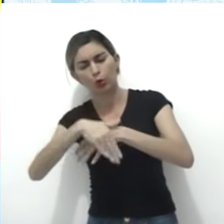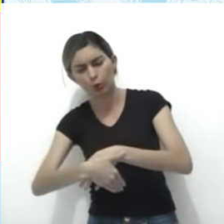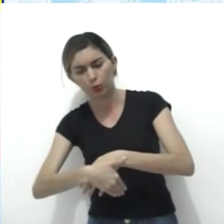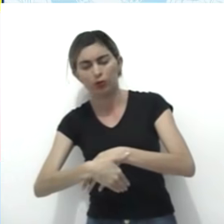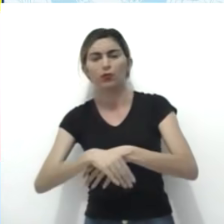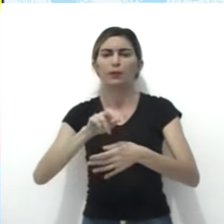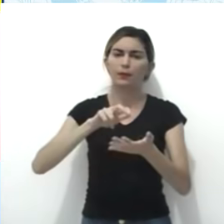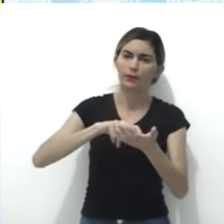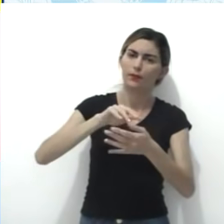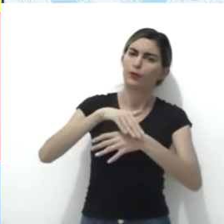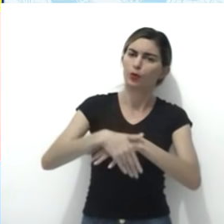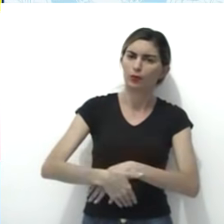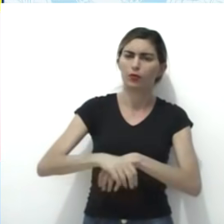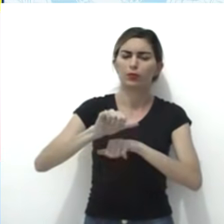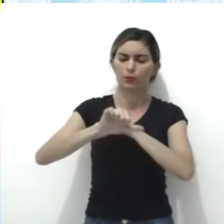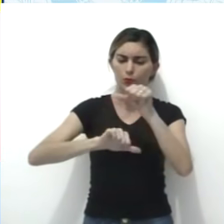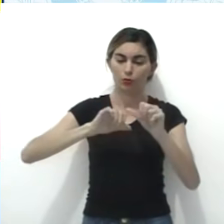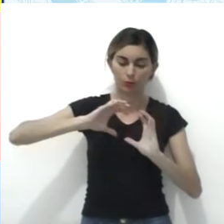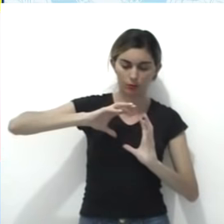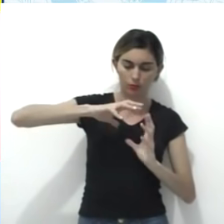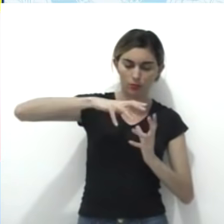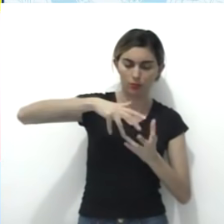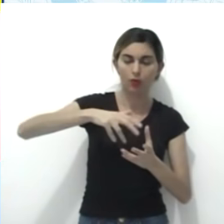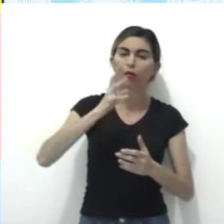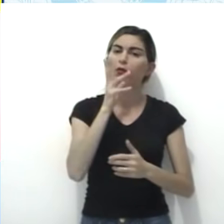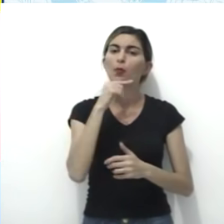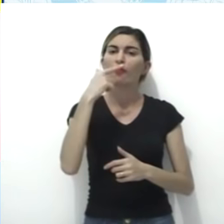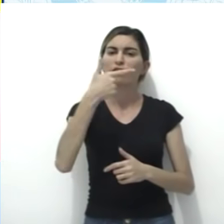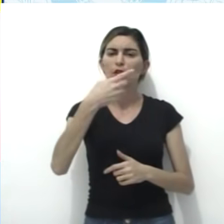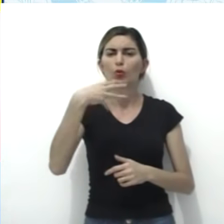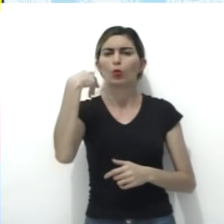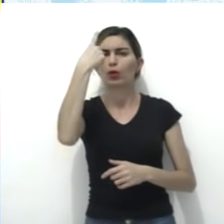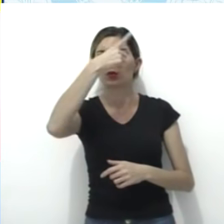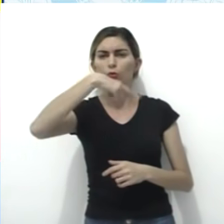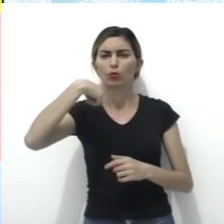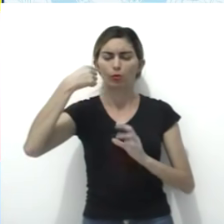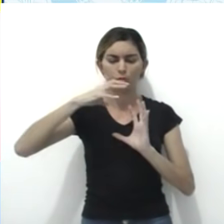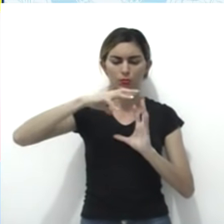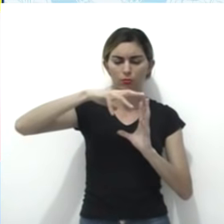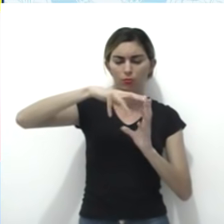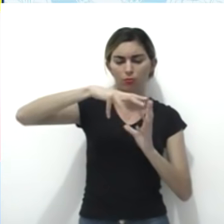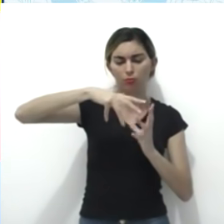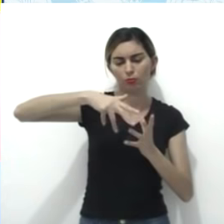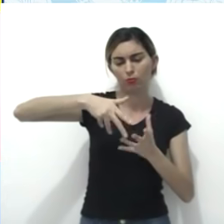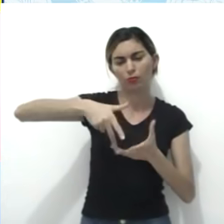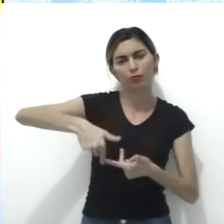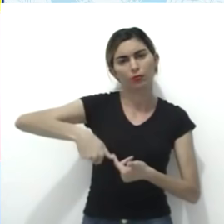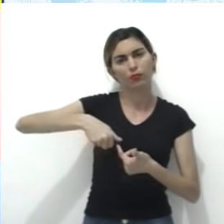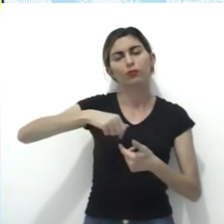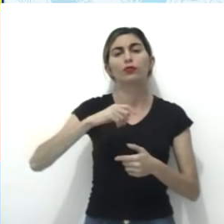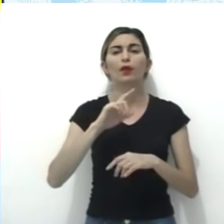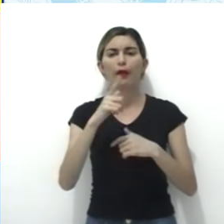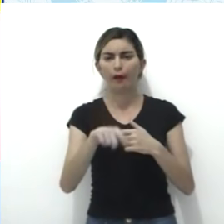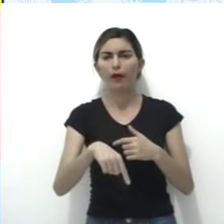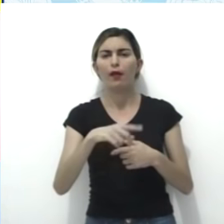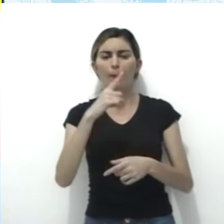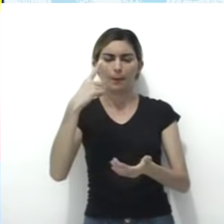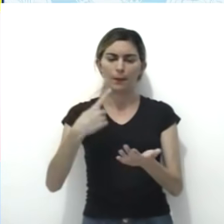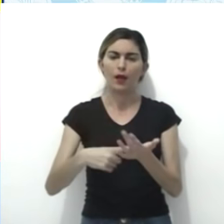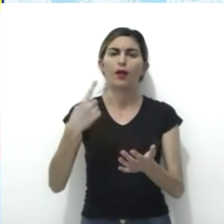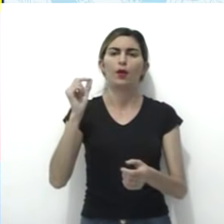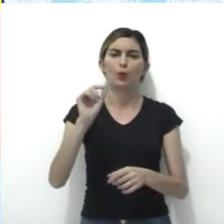esse movimento é de a terra demora 24 horas para dar uma volta em torno do seu próprio eixo